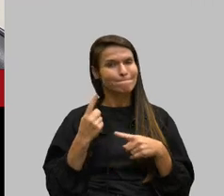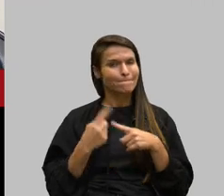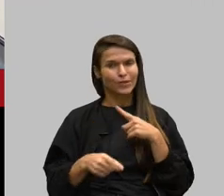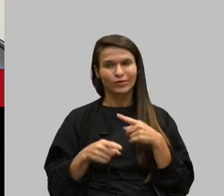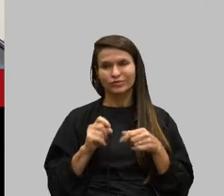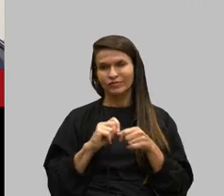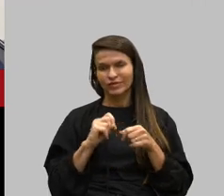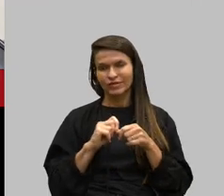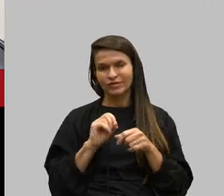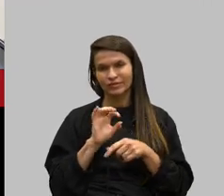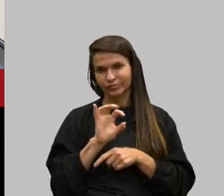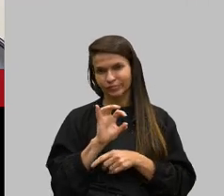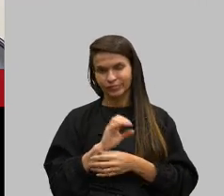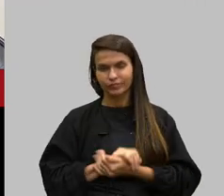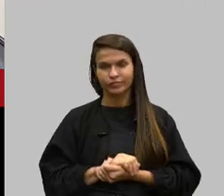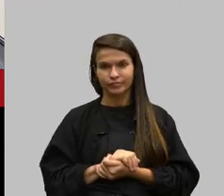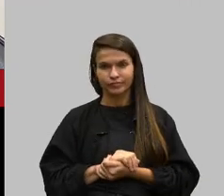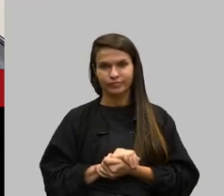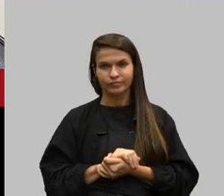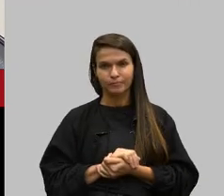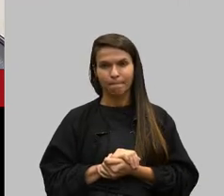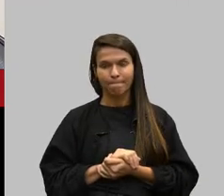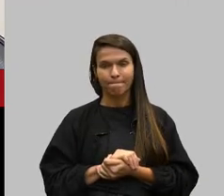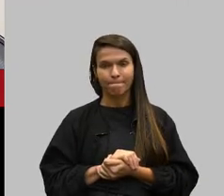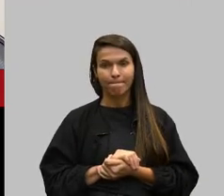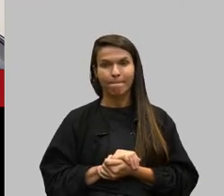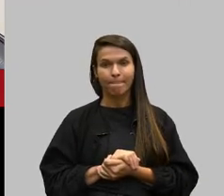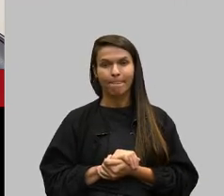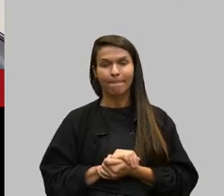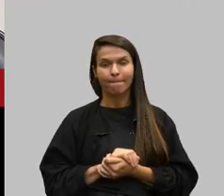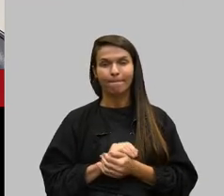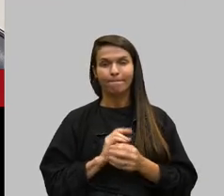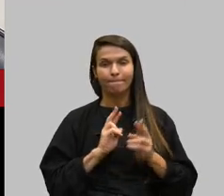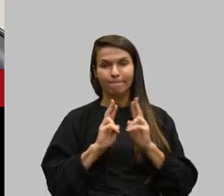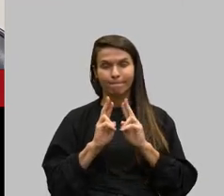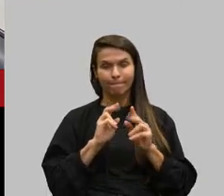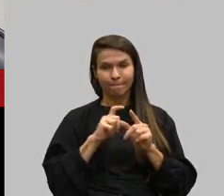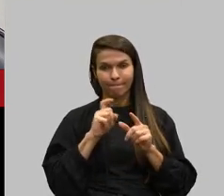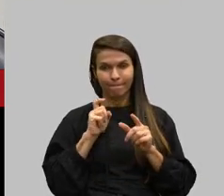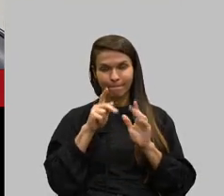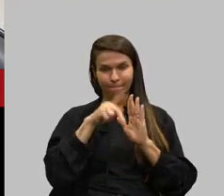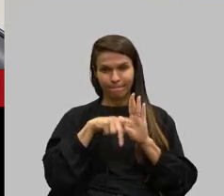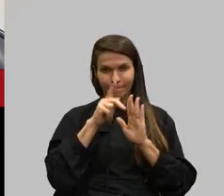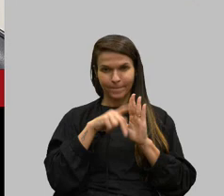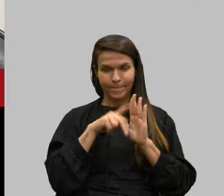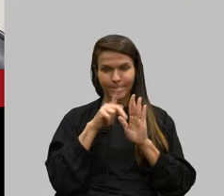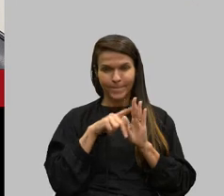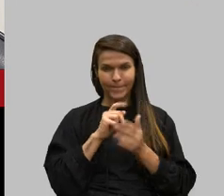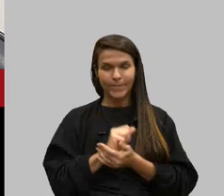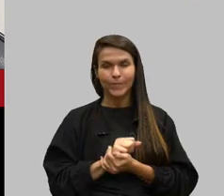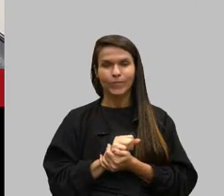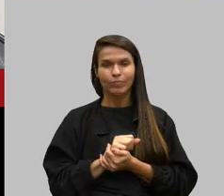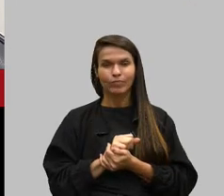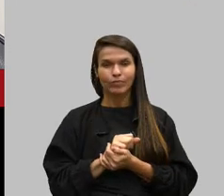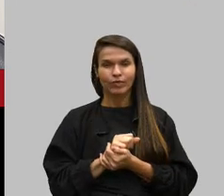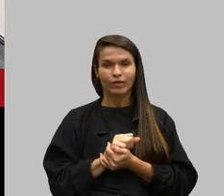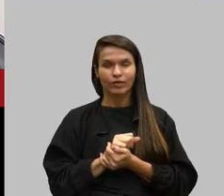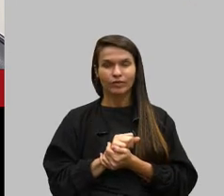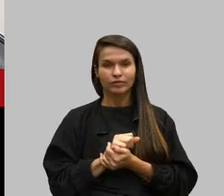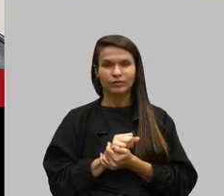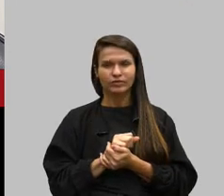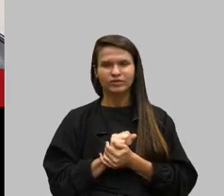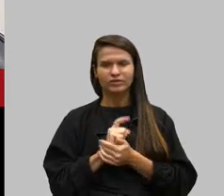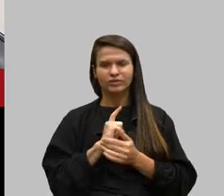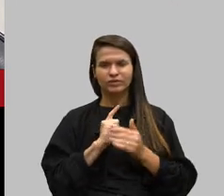de fazer isso com relação à sanção do projeto de recomposição nós estamos no prazo que se não me